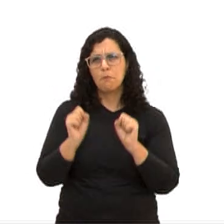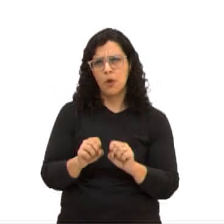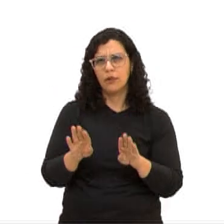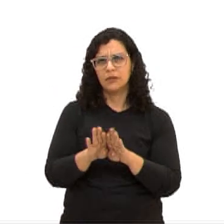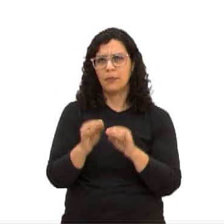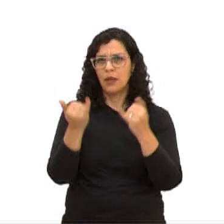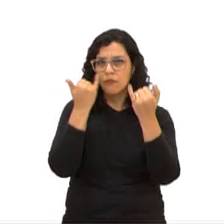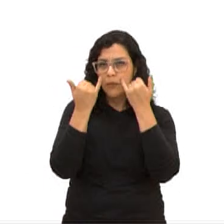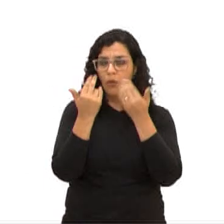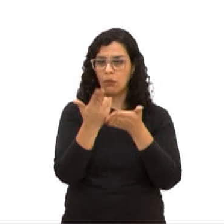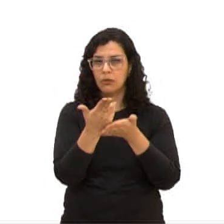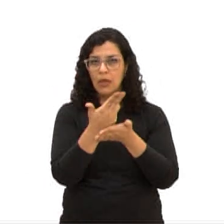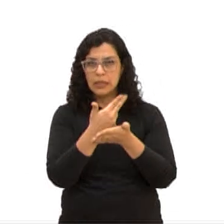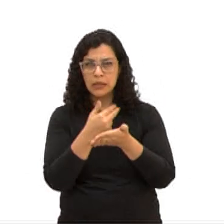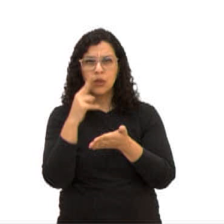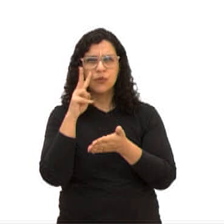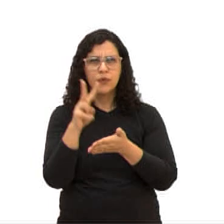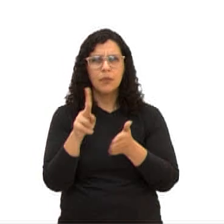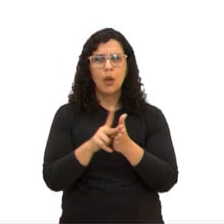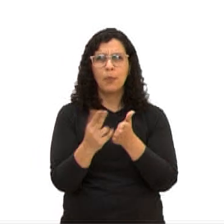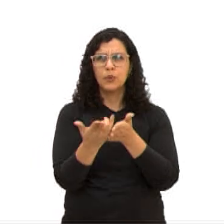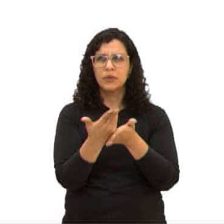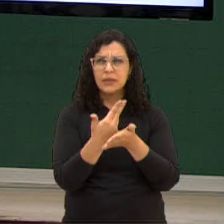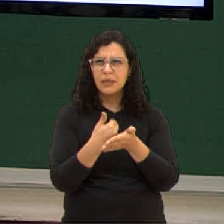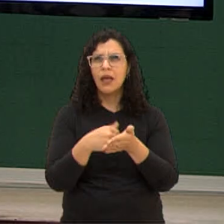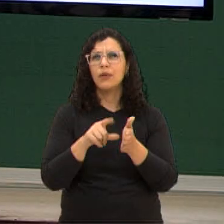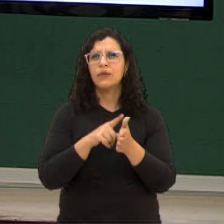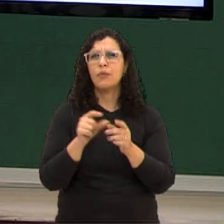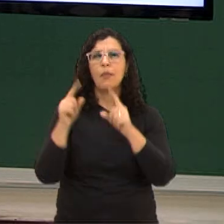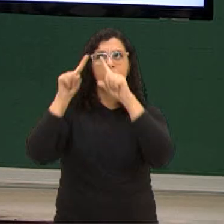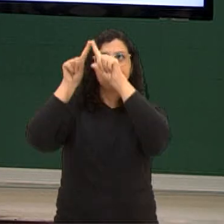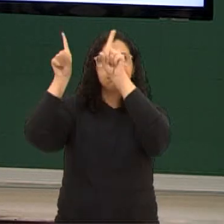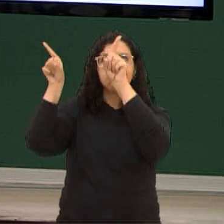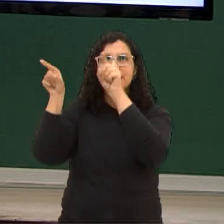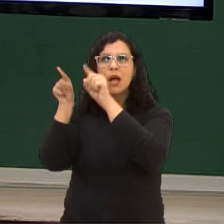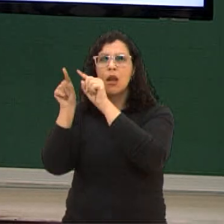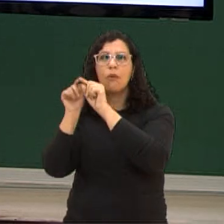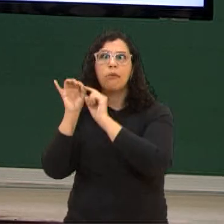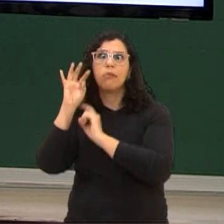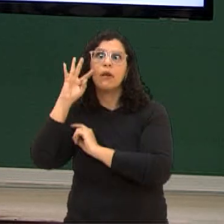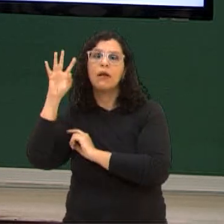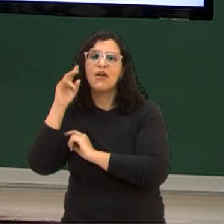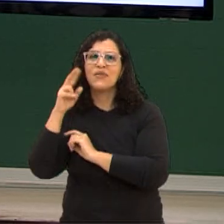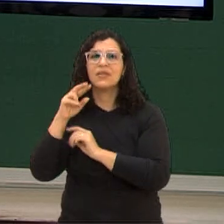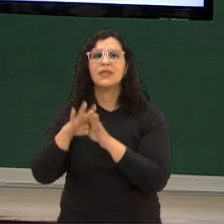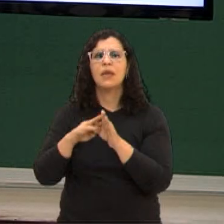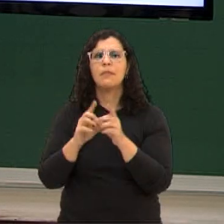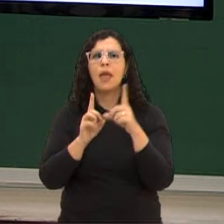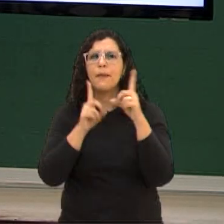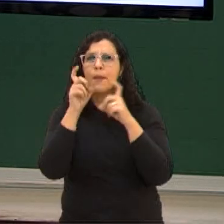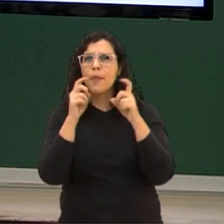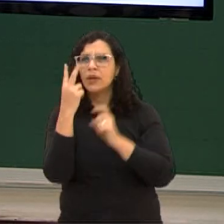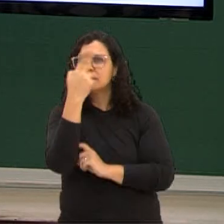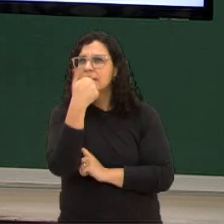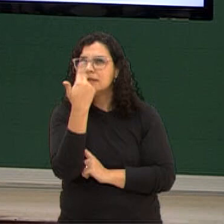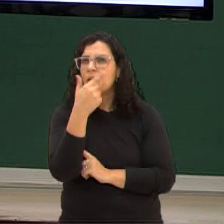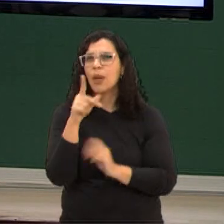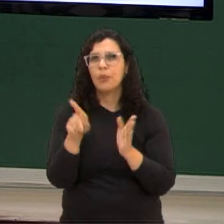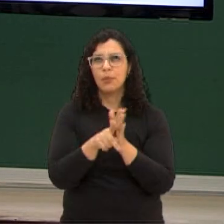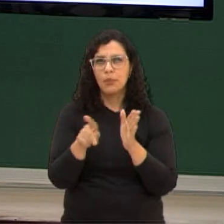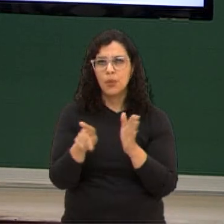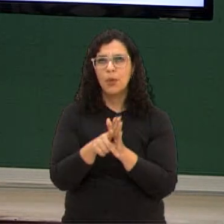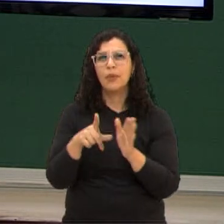também informações gráficas, que vimos lá os desenhos, né, os balões de fala, as caricaturas,